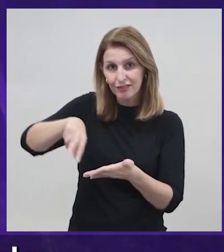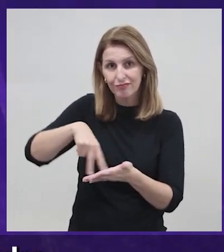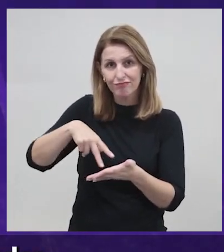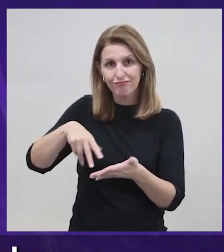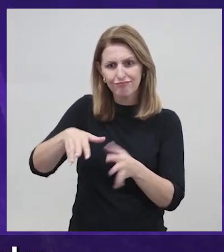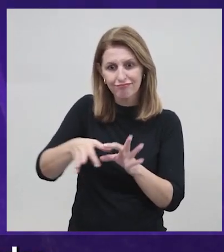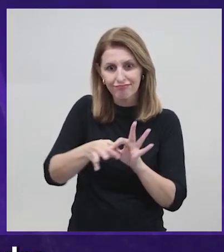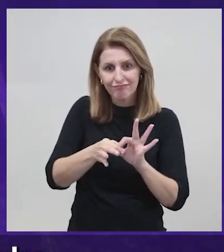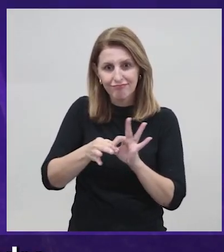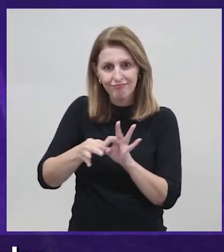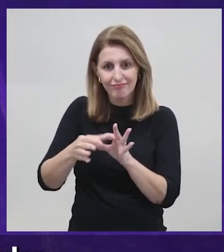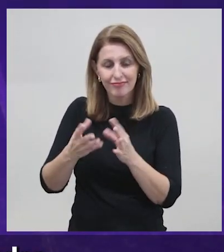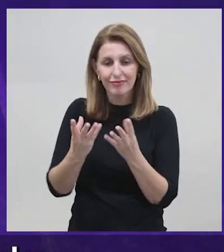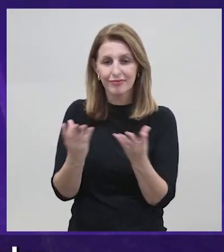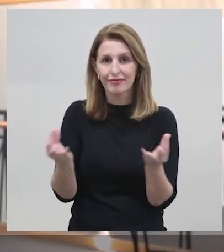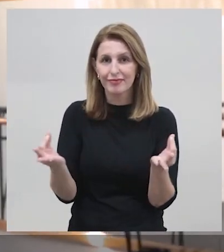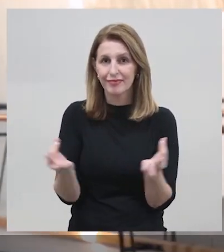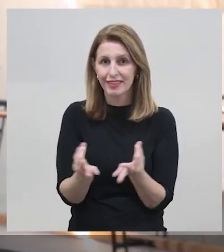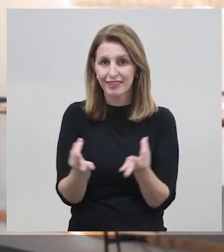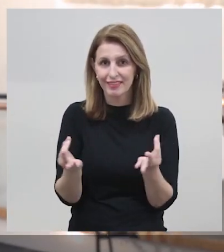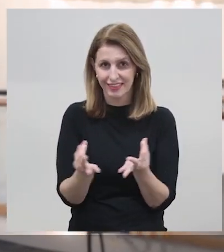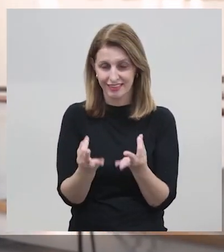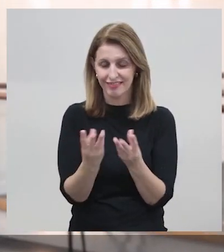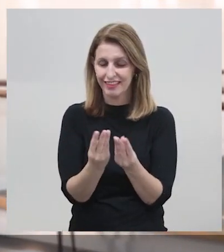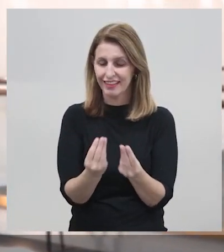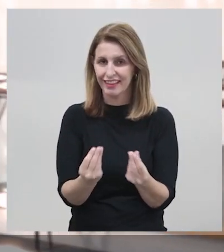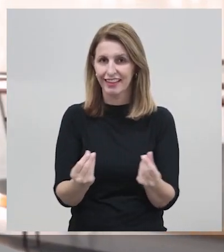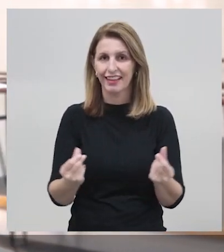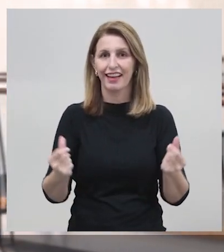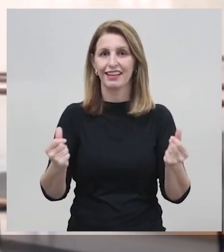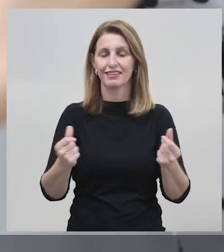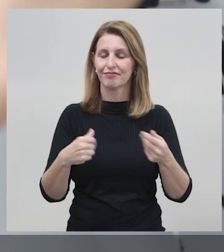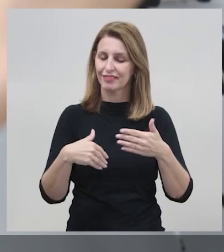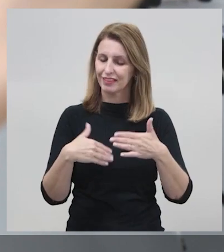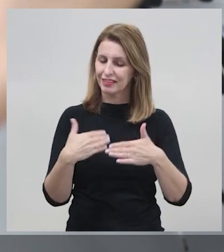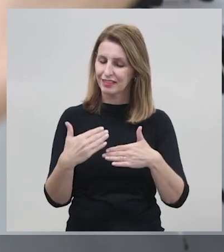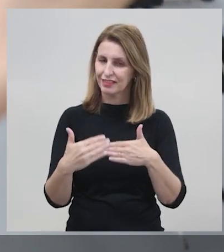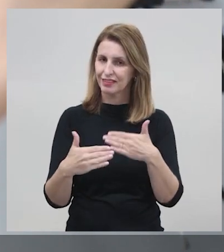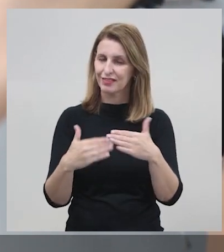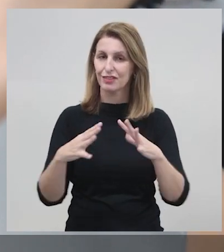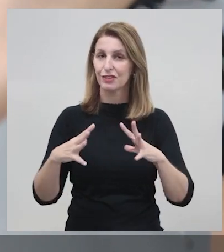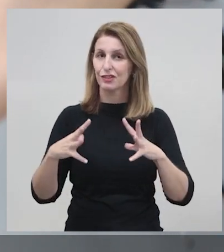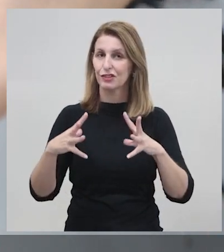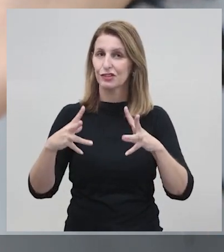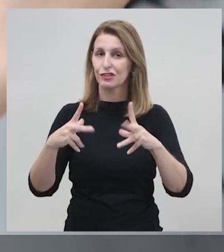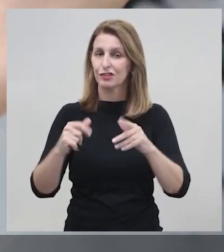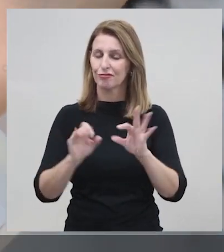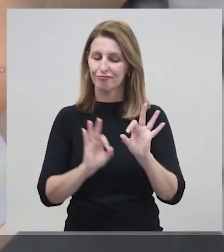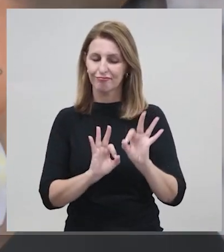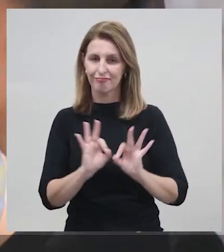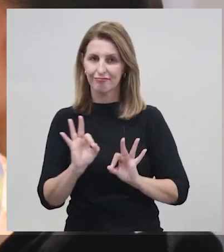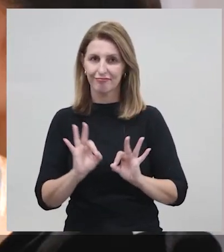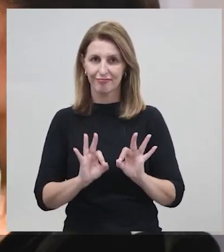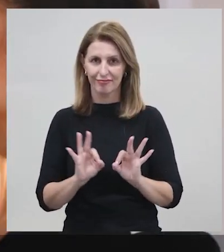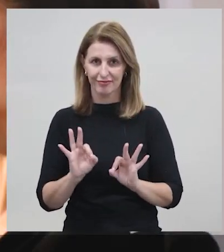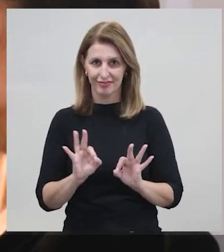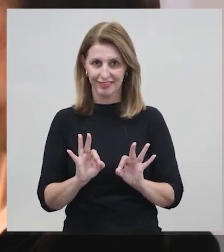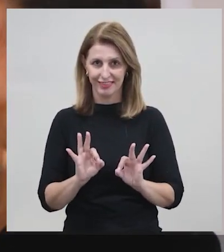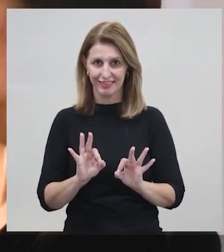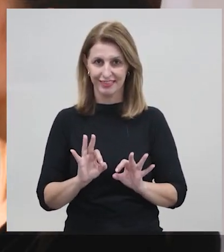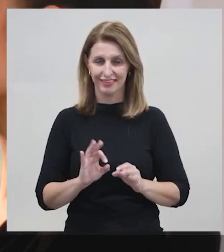coreografias sincronizadas, gestos graciosos. Aos poucos, tudo vai ganhando